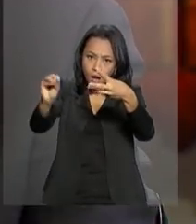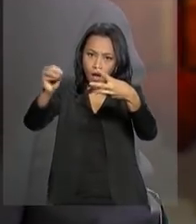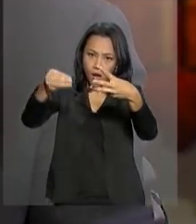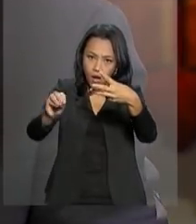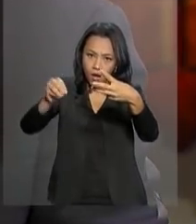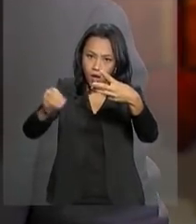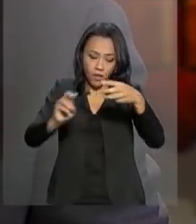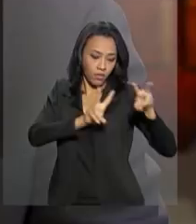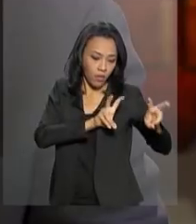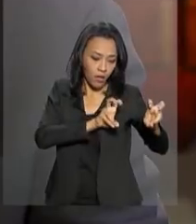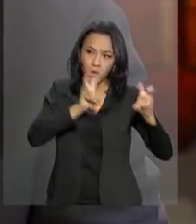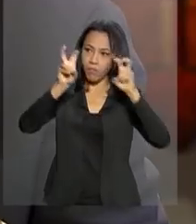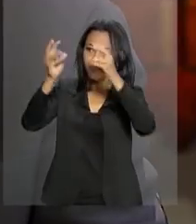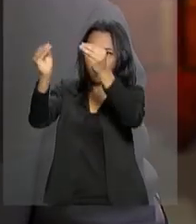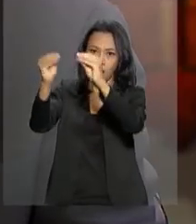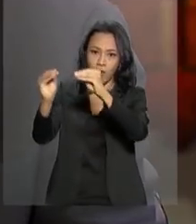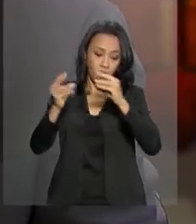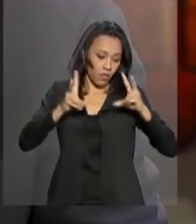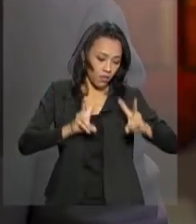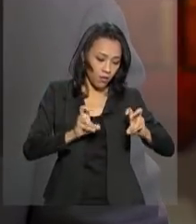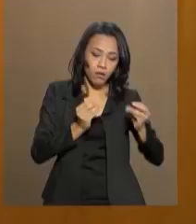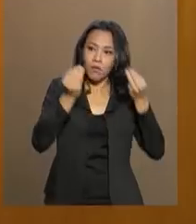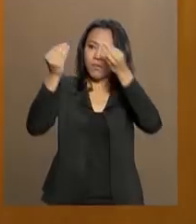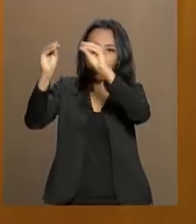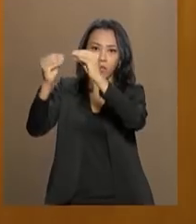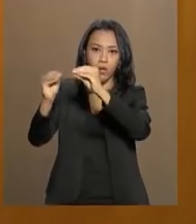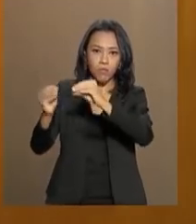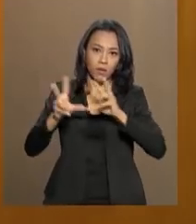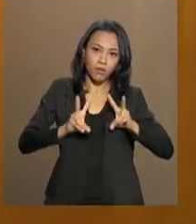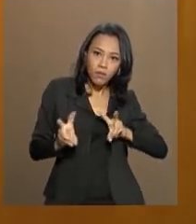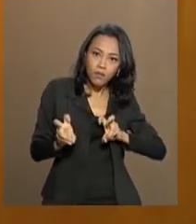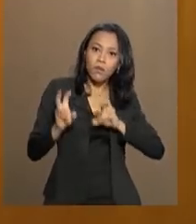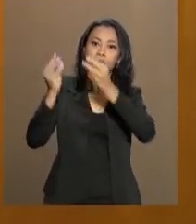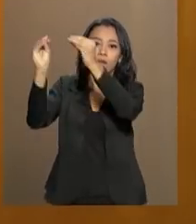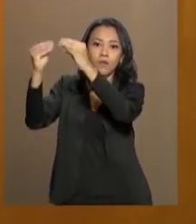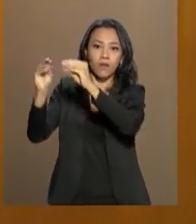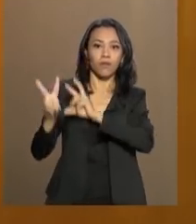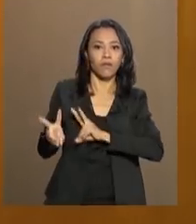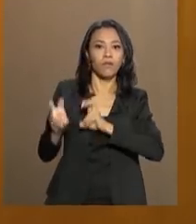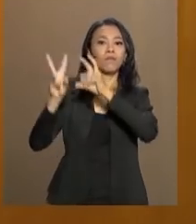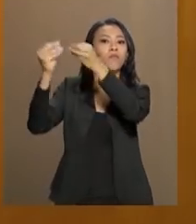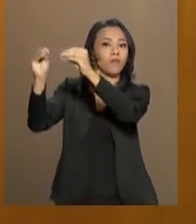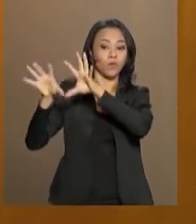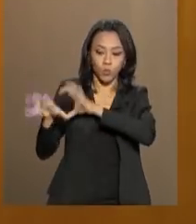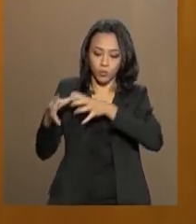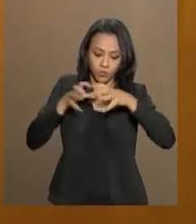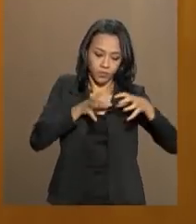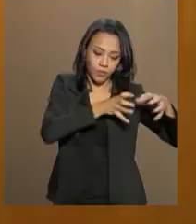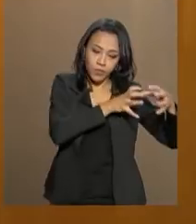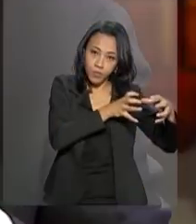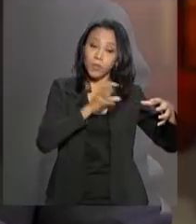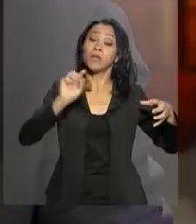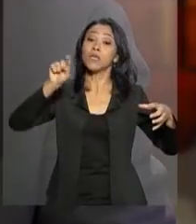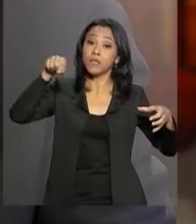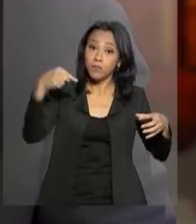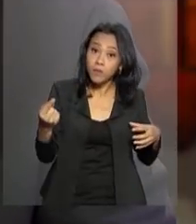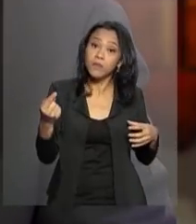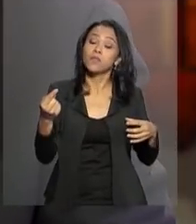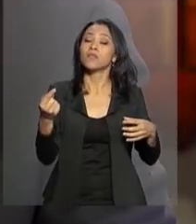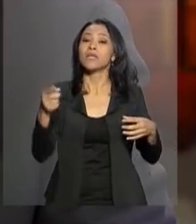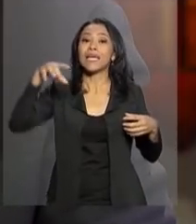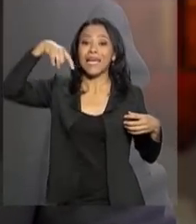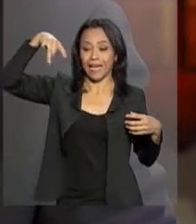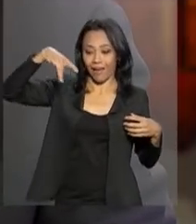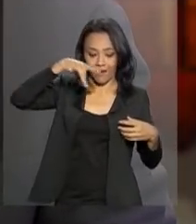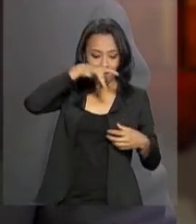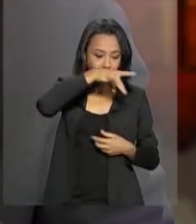reunir, reunificar todos esses textos das chamadas comissões permanentes, né? Que, por sua vez, repito, cada